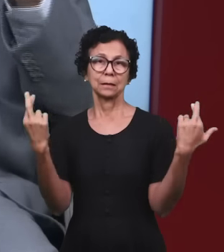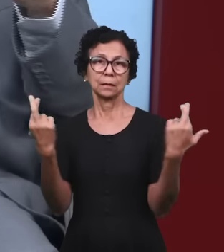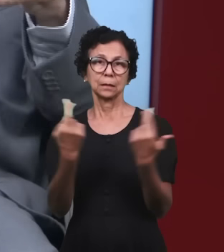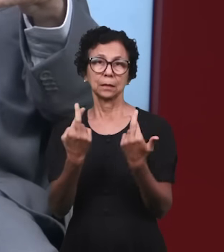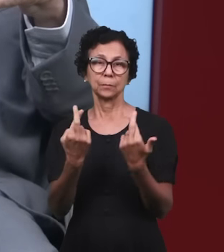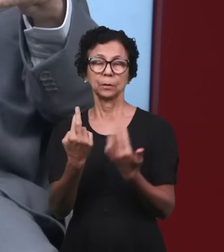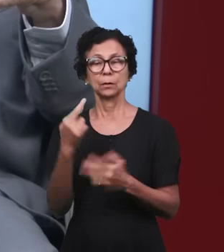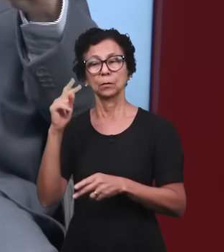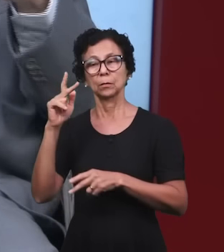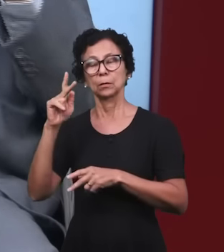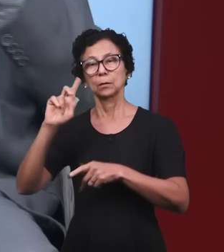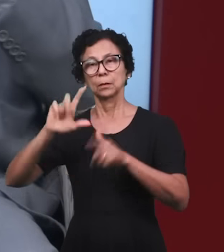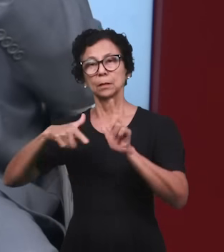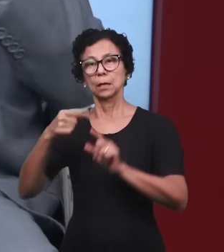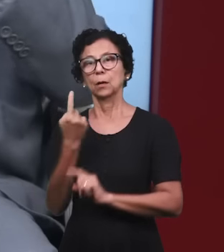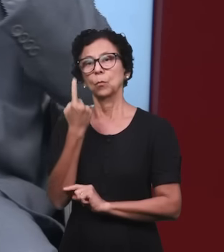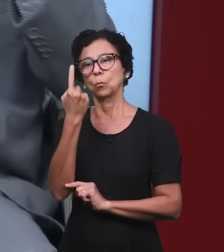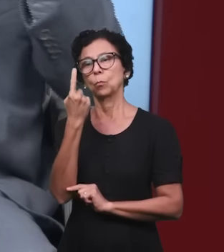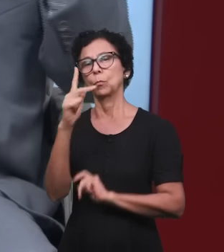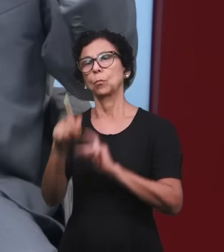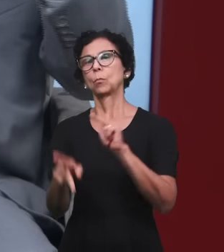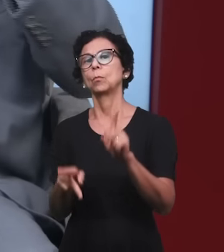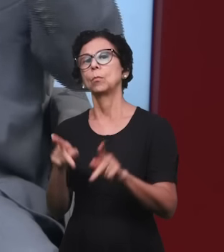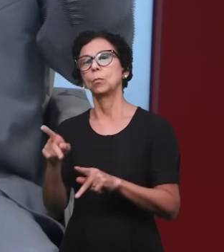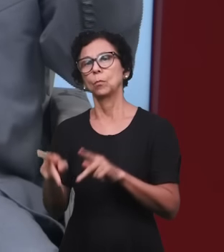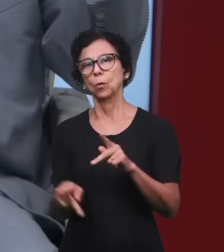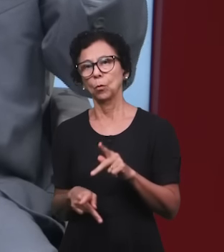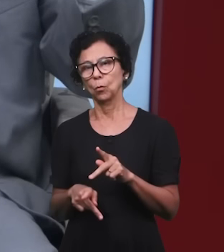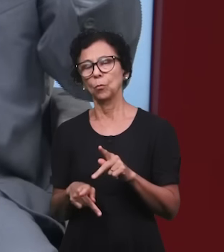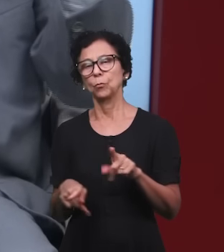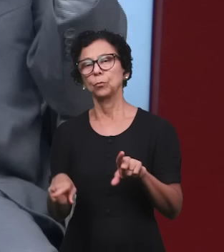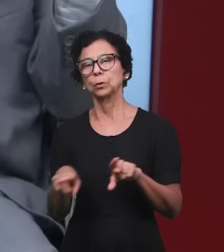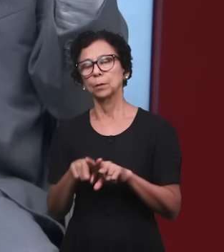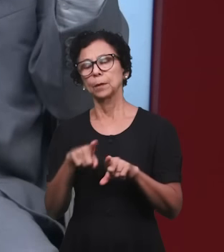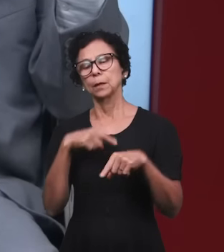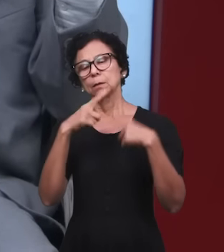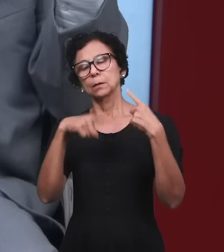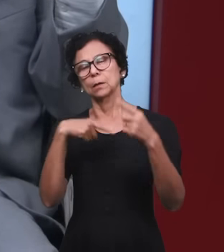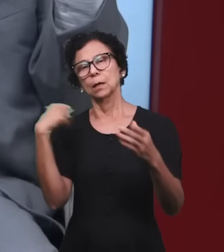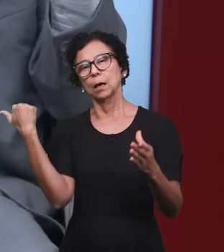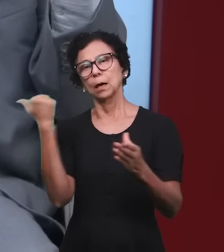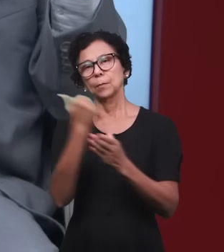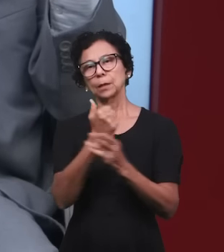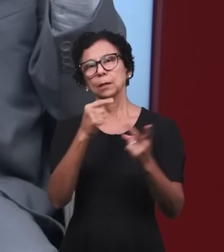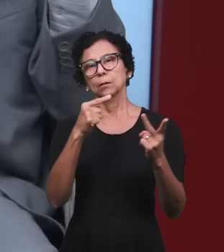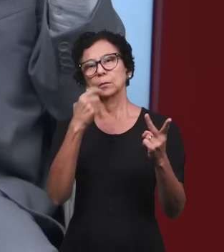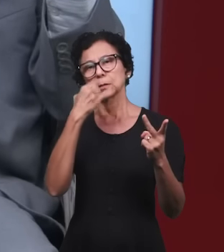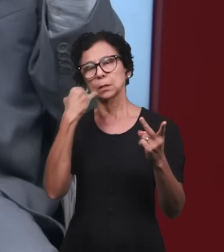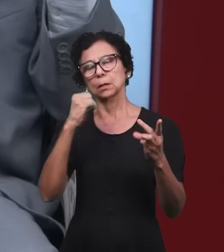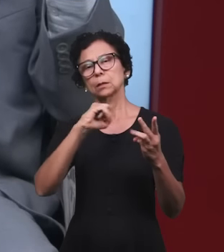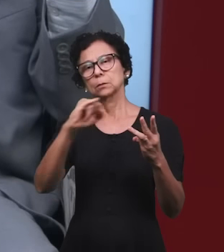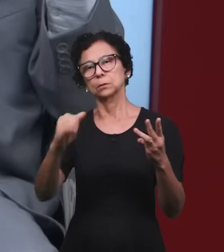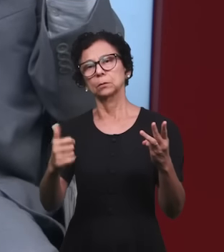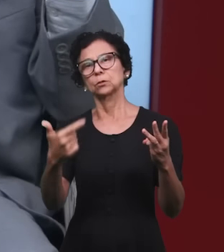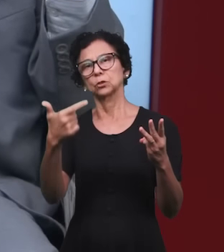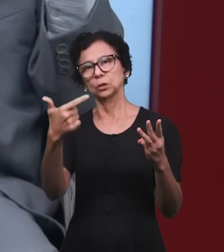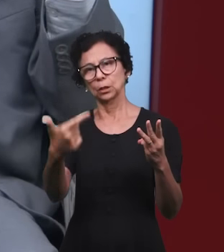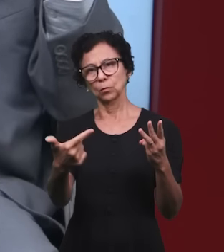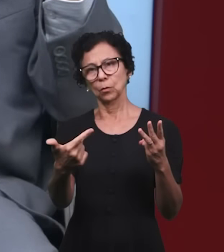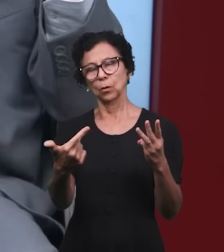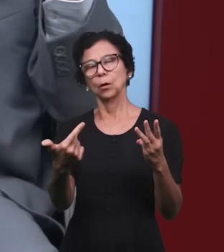constituído como povo, sendo assim contadas as descendências: Abraão, Isaque, Jacó, que